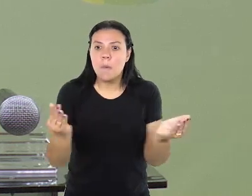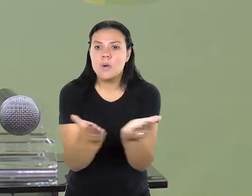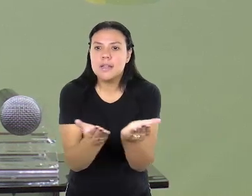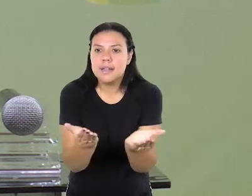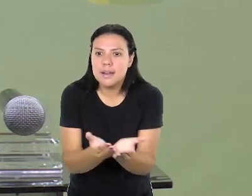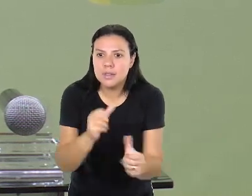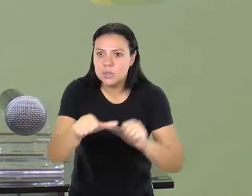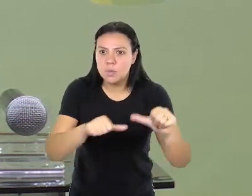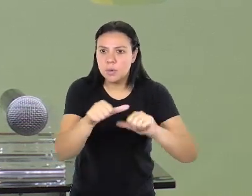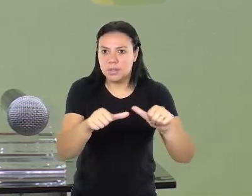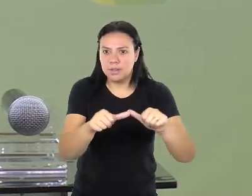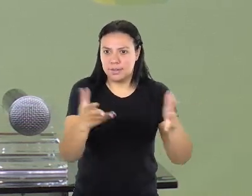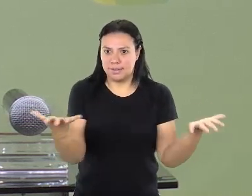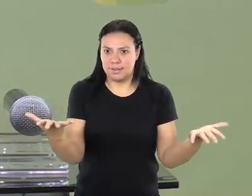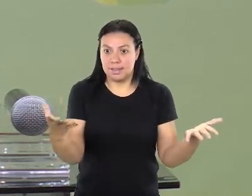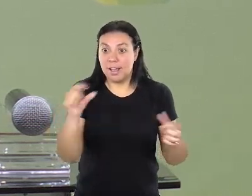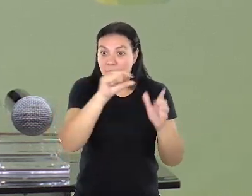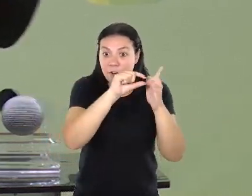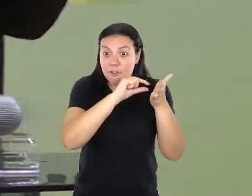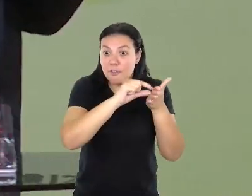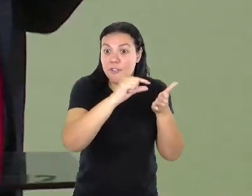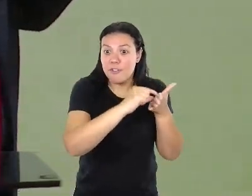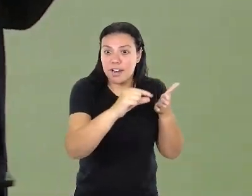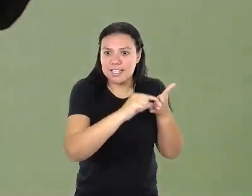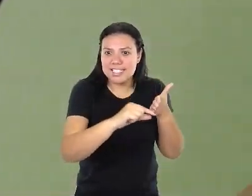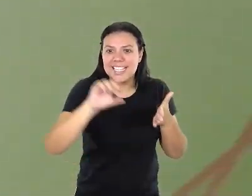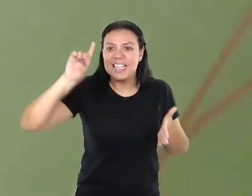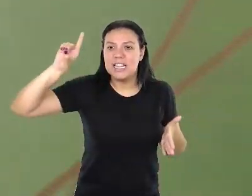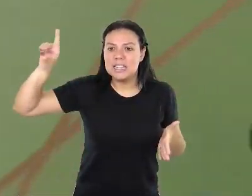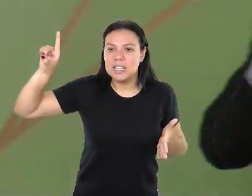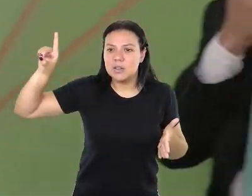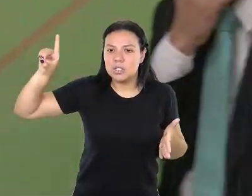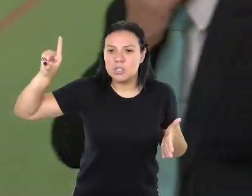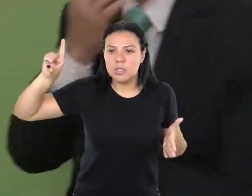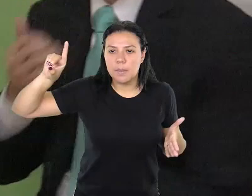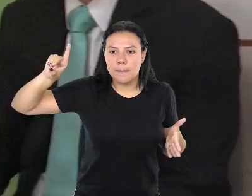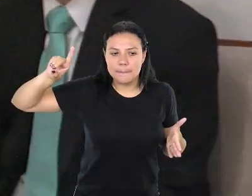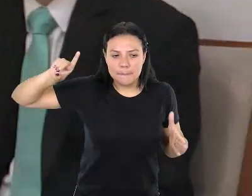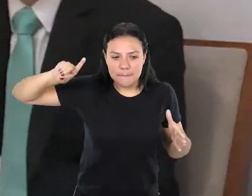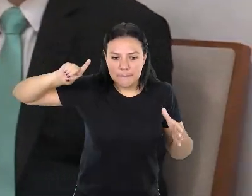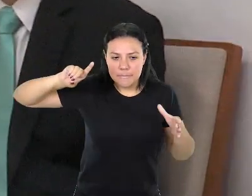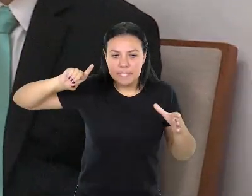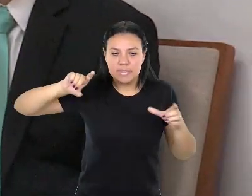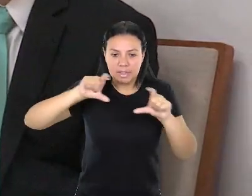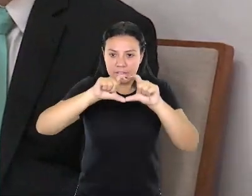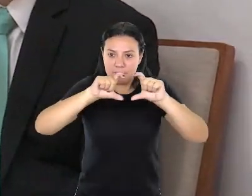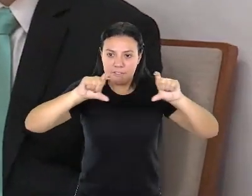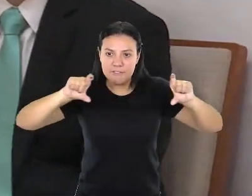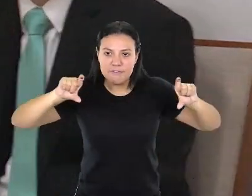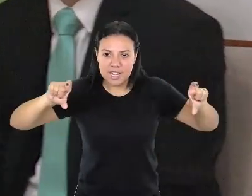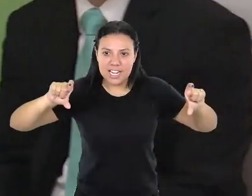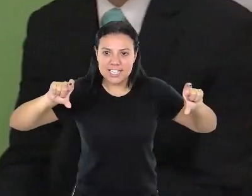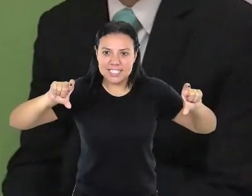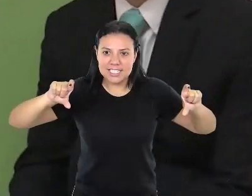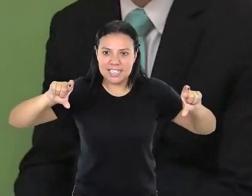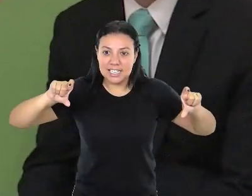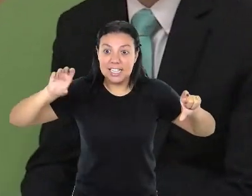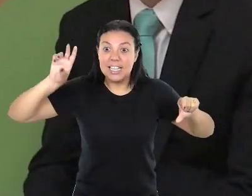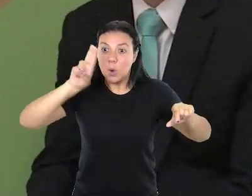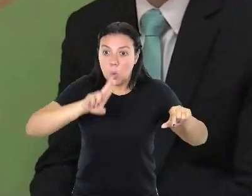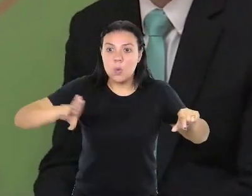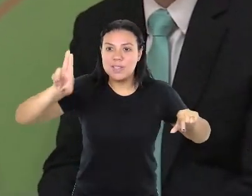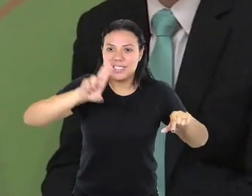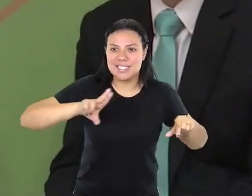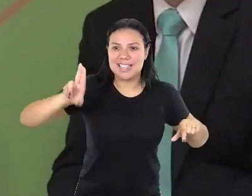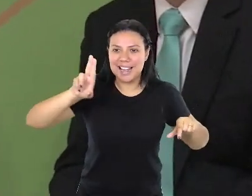Mas com essa frase aqui, essa frase, Deus converteu mais de 120 mil pessoas.